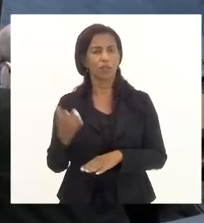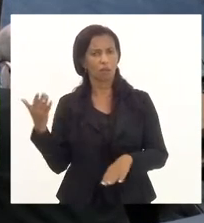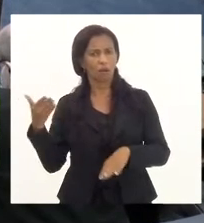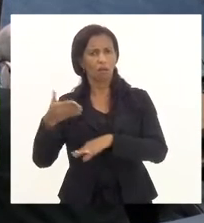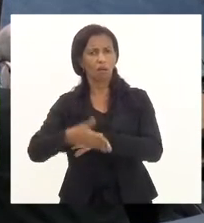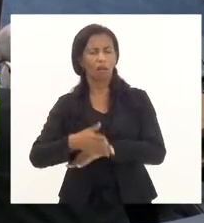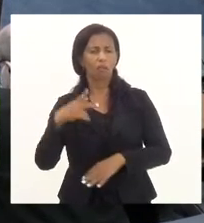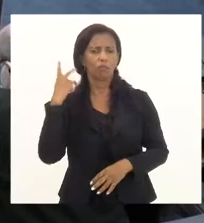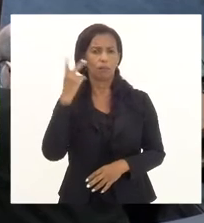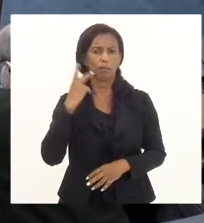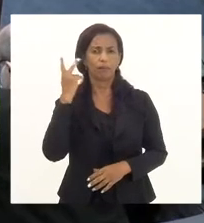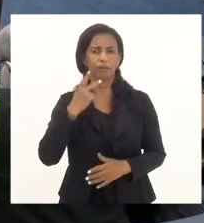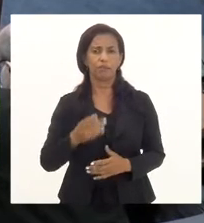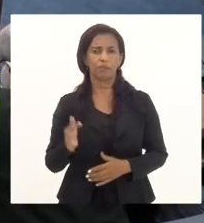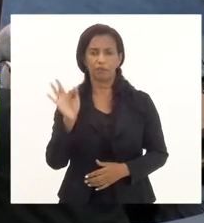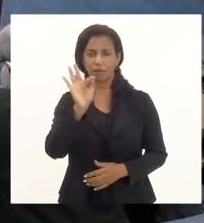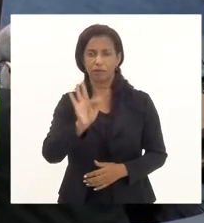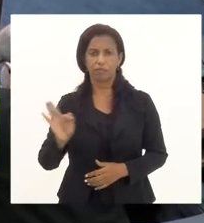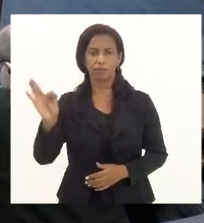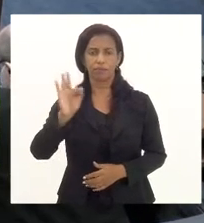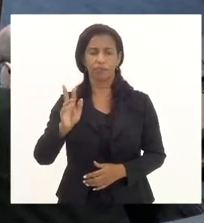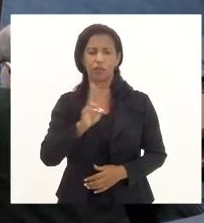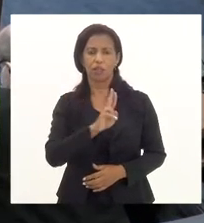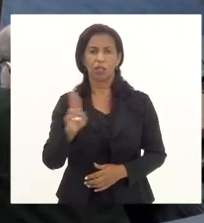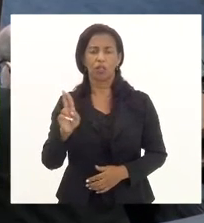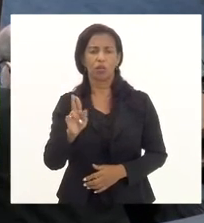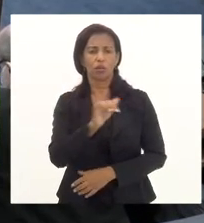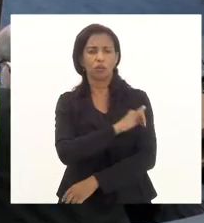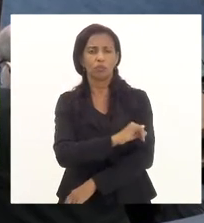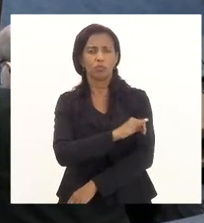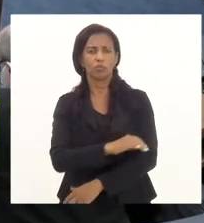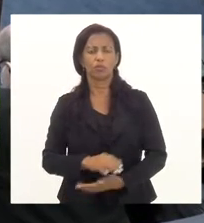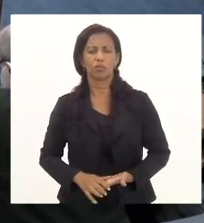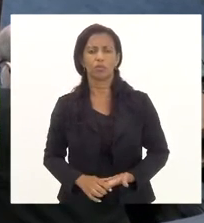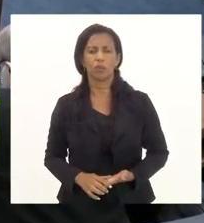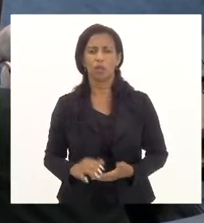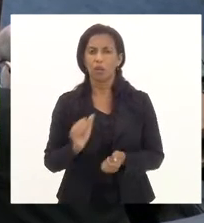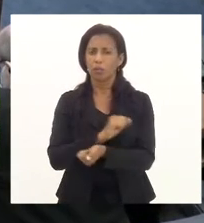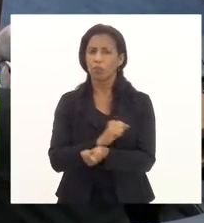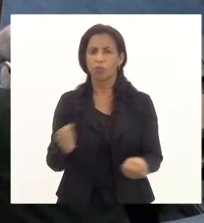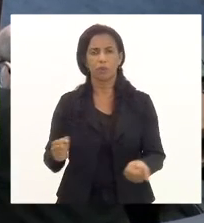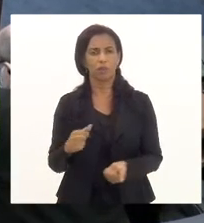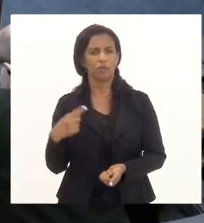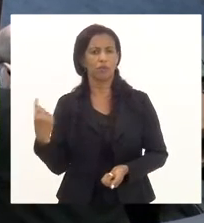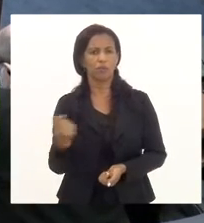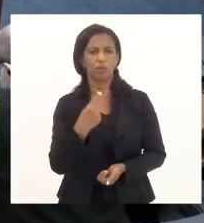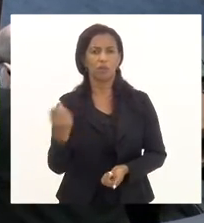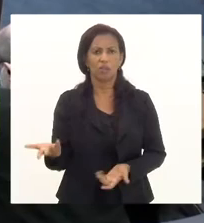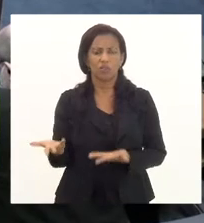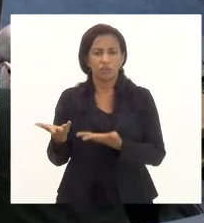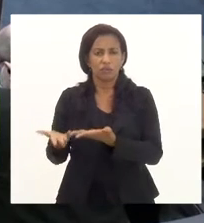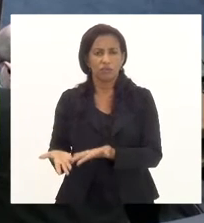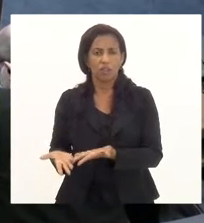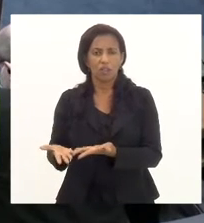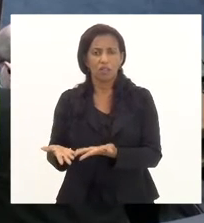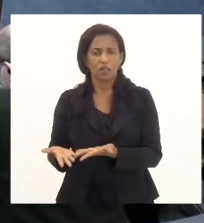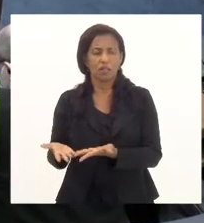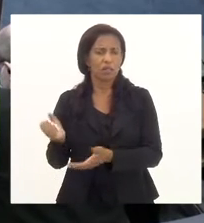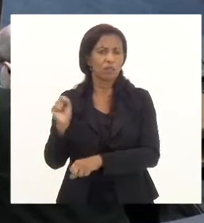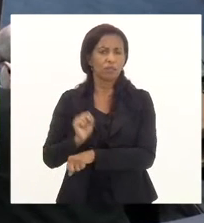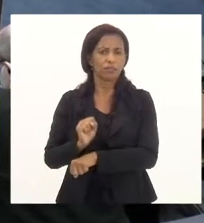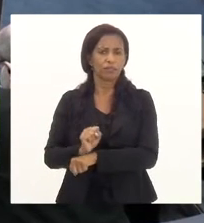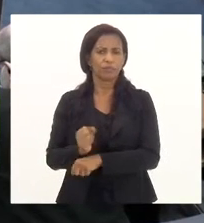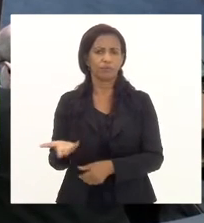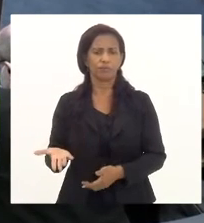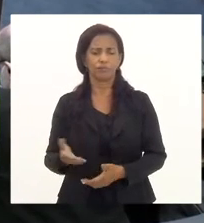intercedam no Parlamento né Federal em nome do Rio de Janeiro porque não é possível que nós que temos sempre de Pires na mão